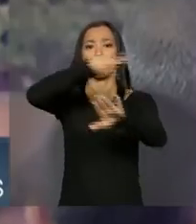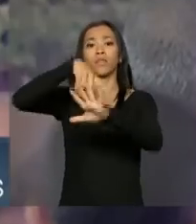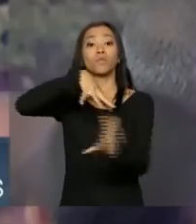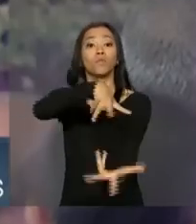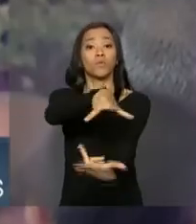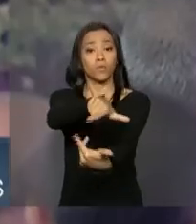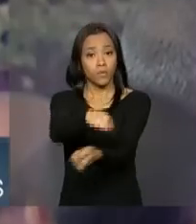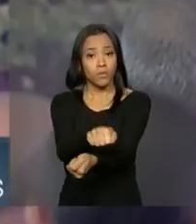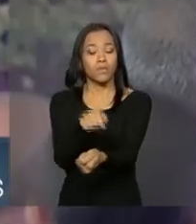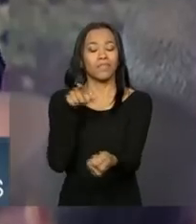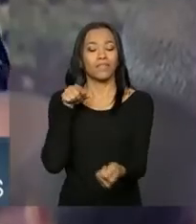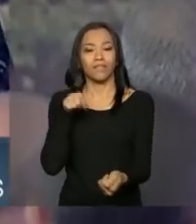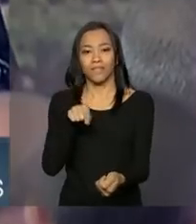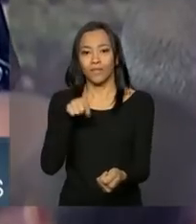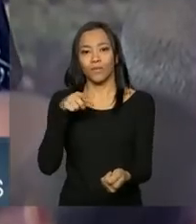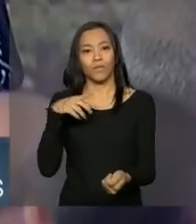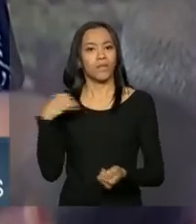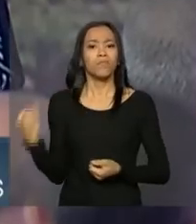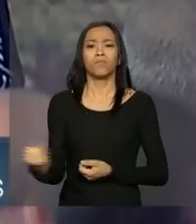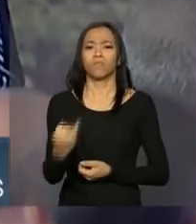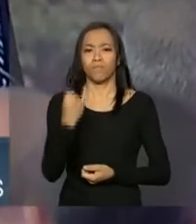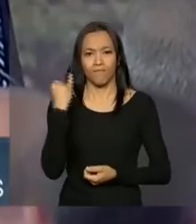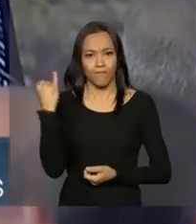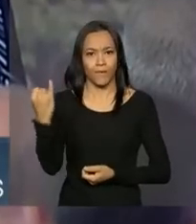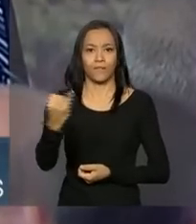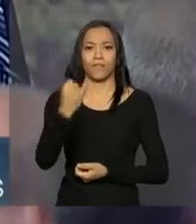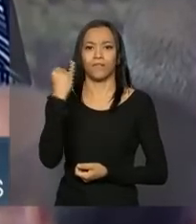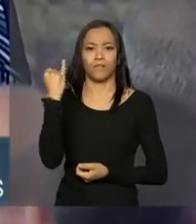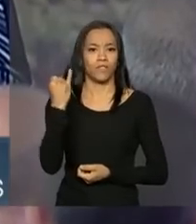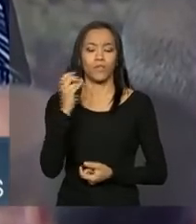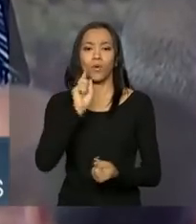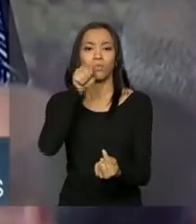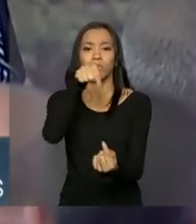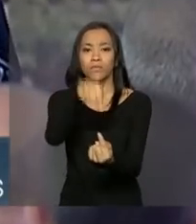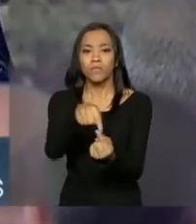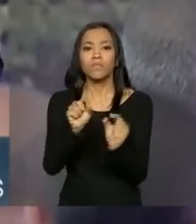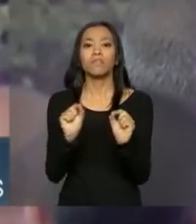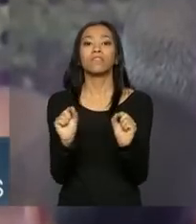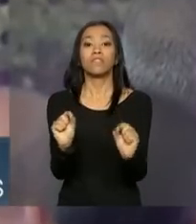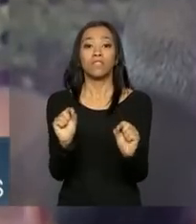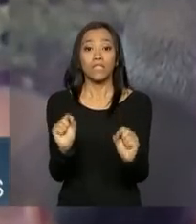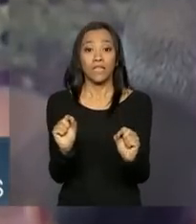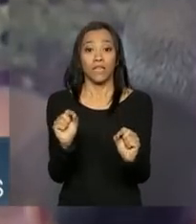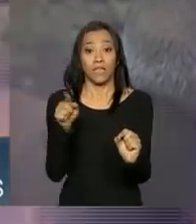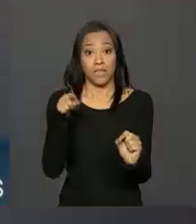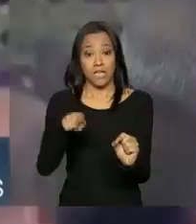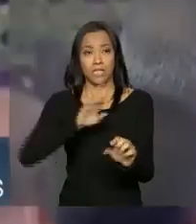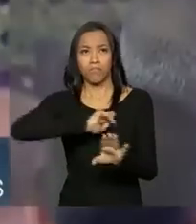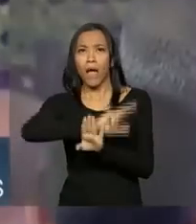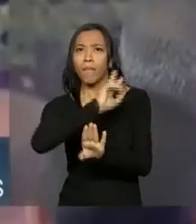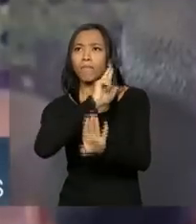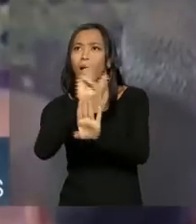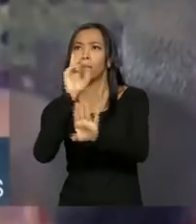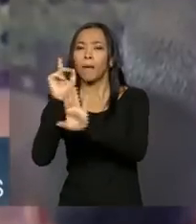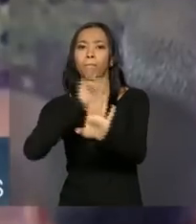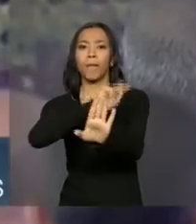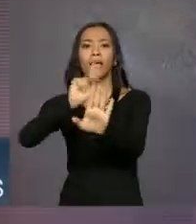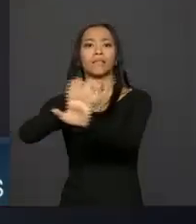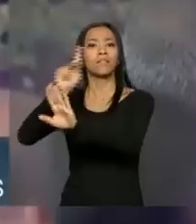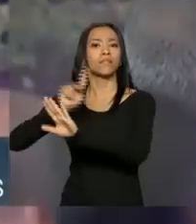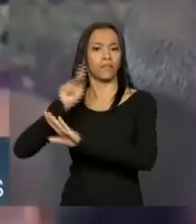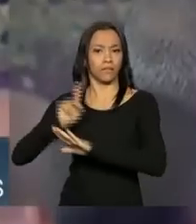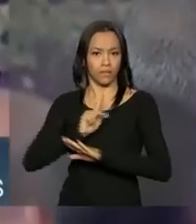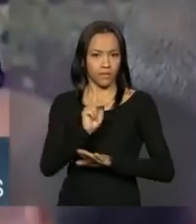ocupa um papel essencial na necessidade que esses diferentes países têm de